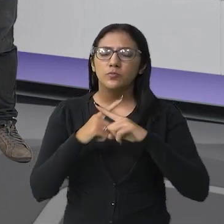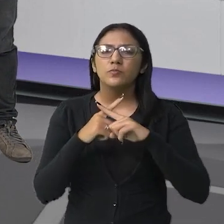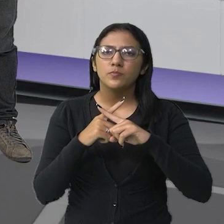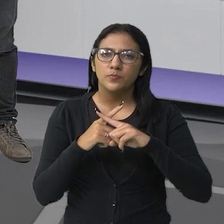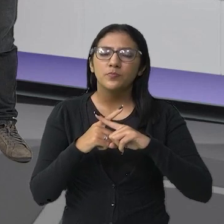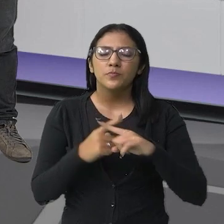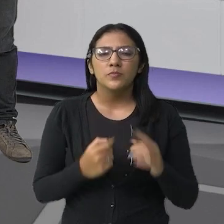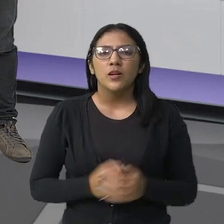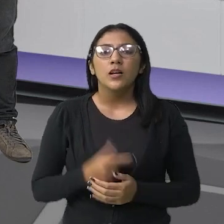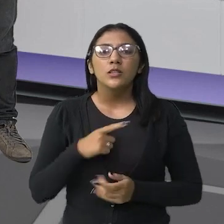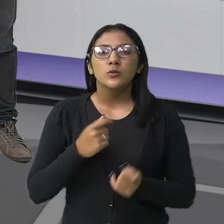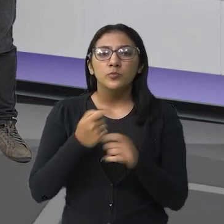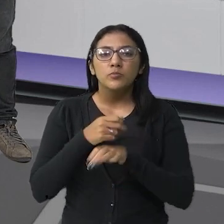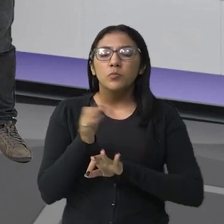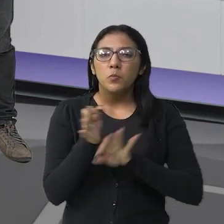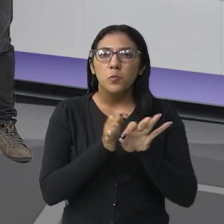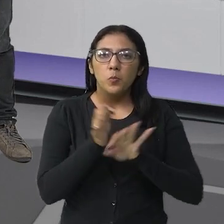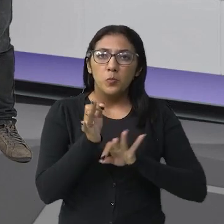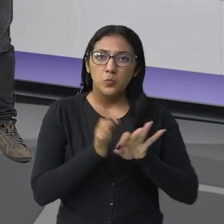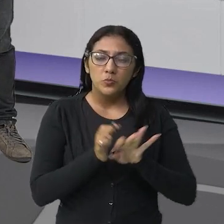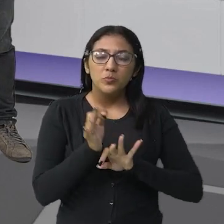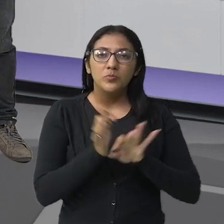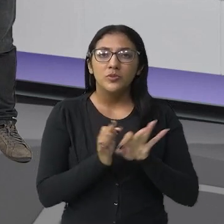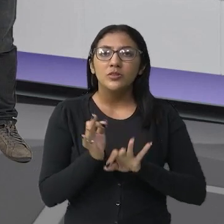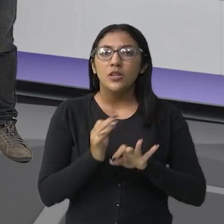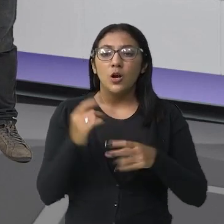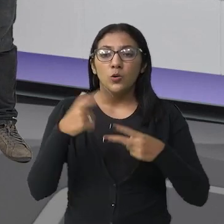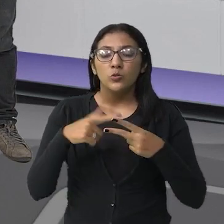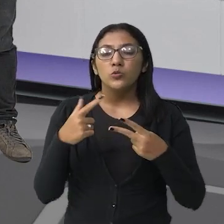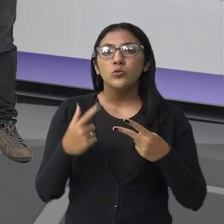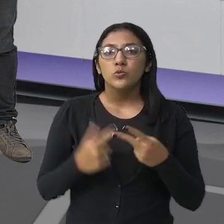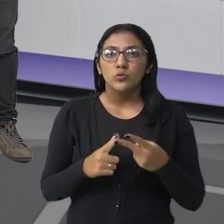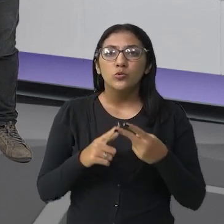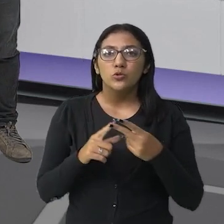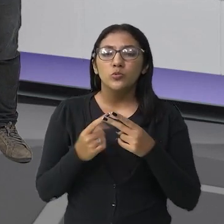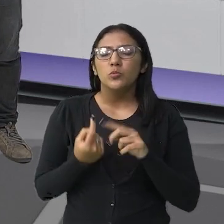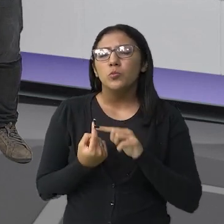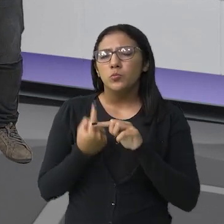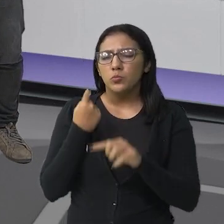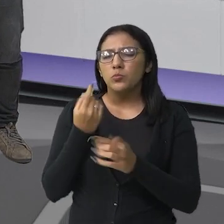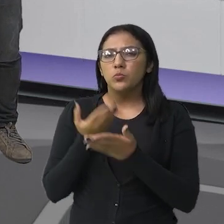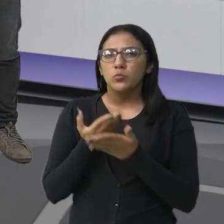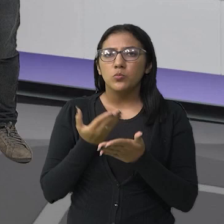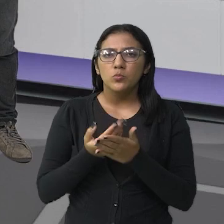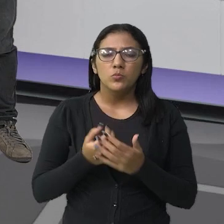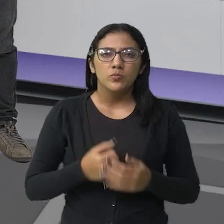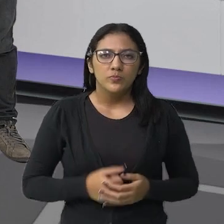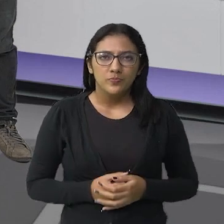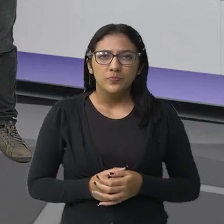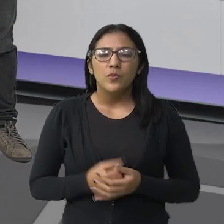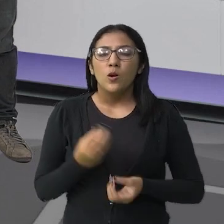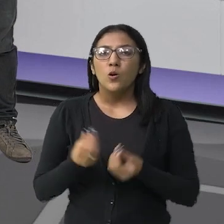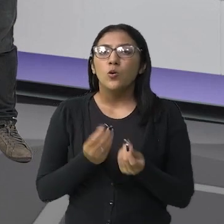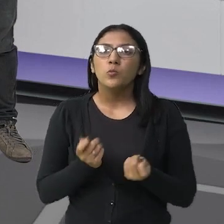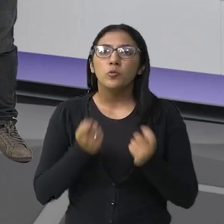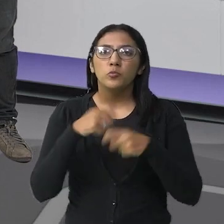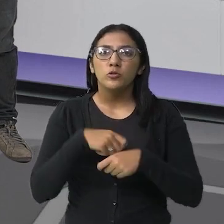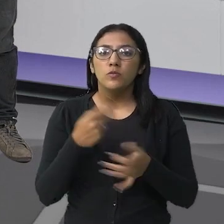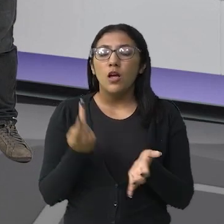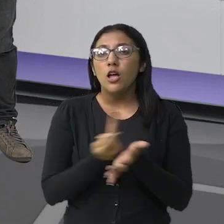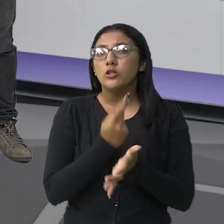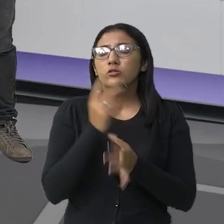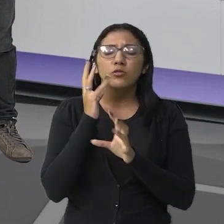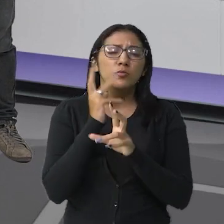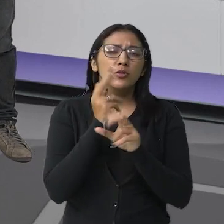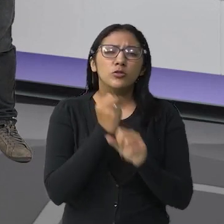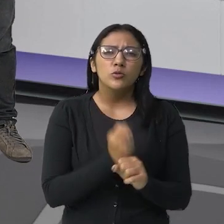problemas envolvendo grandezas direta e inversamente proporcionais. Como resolver, então, uma regra de